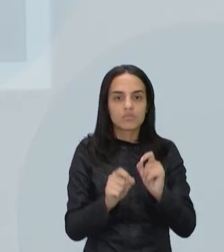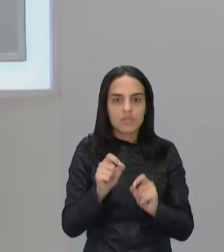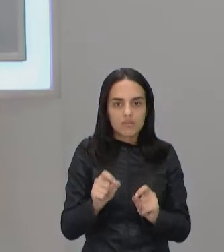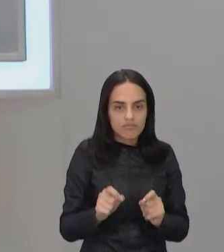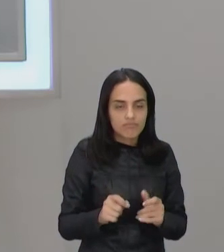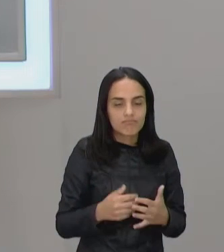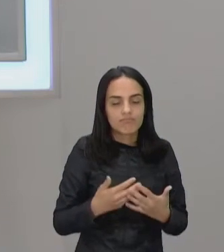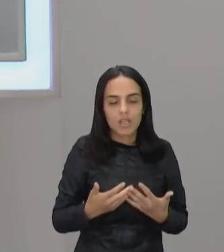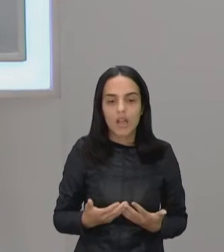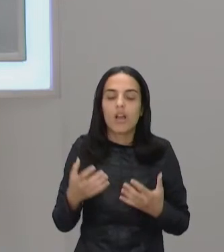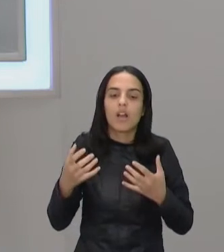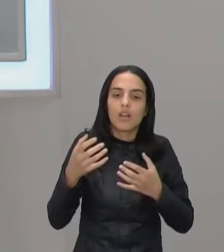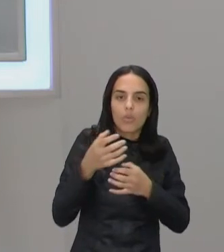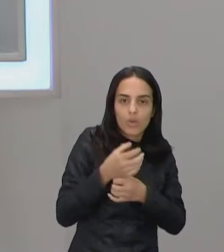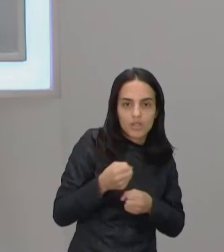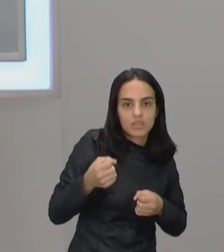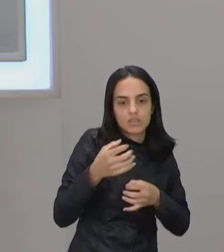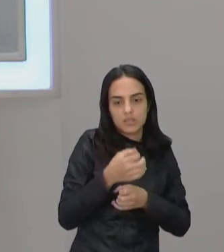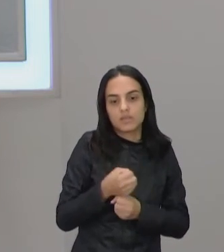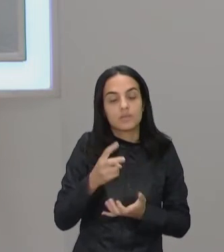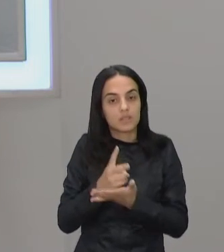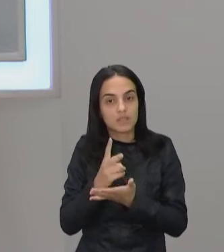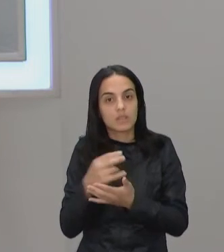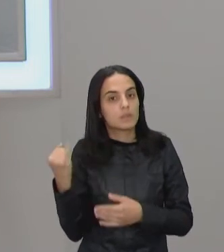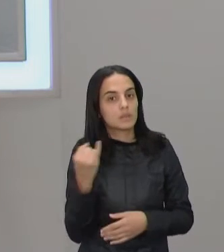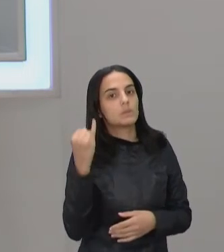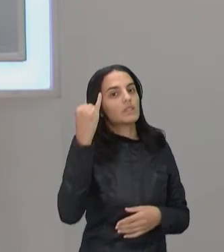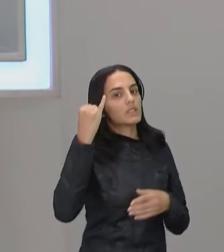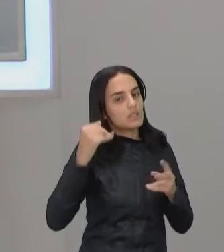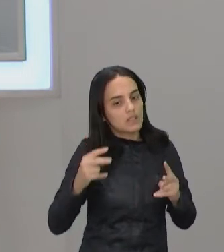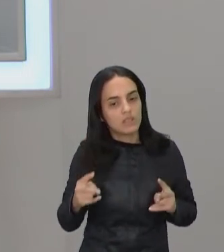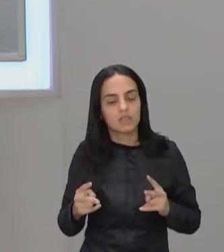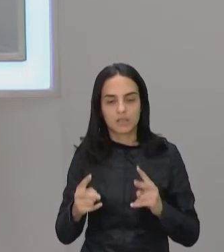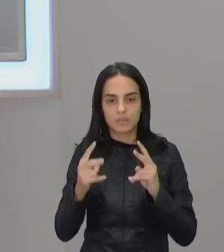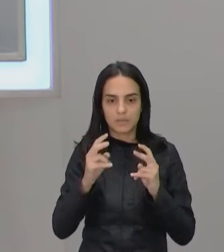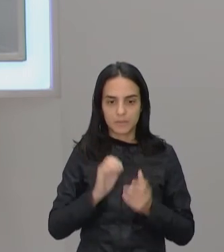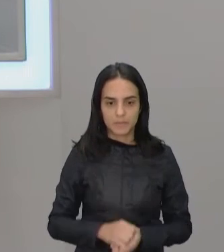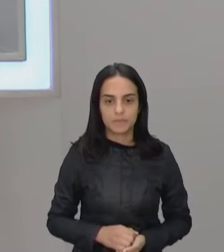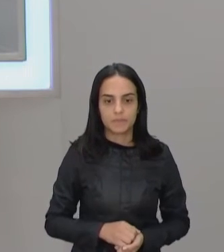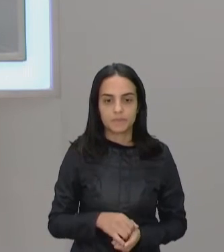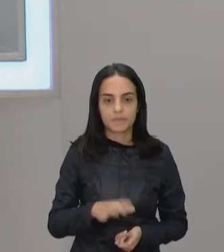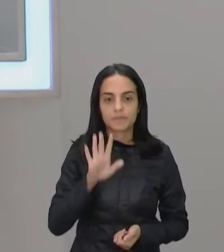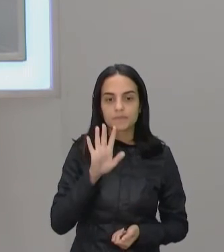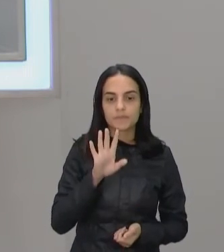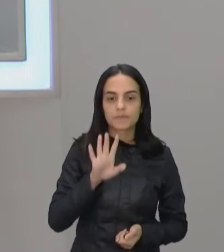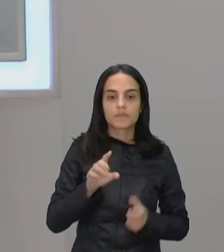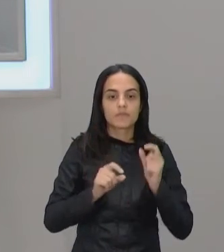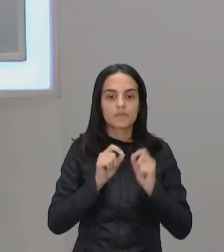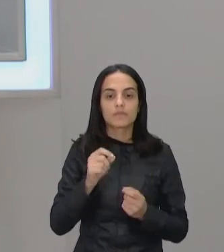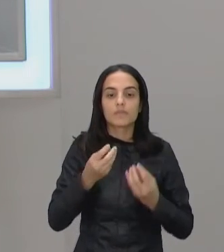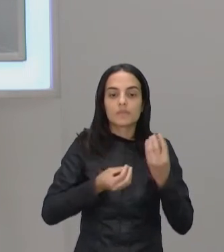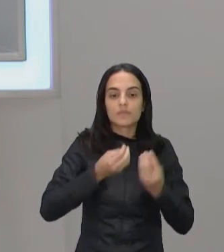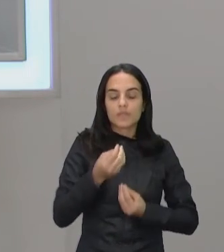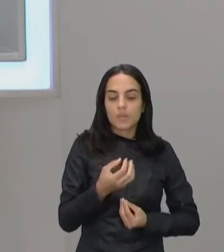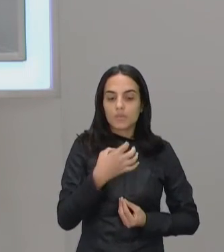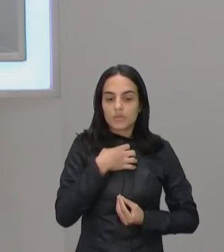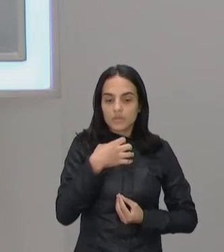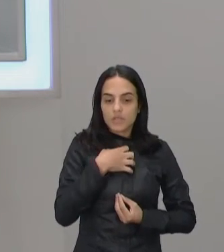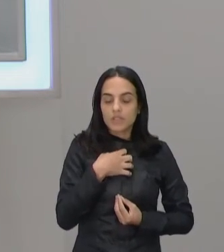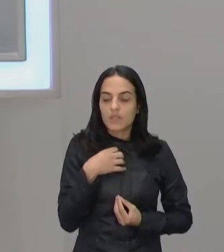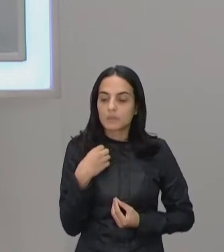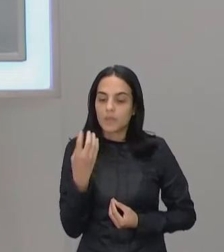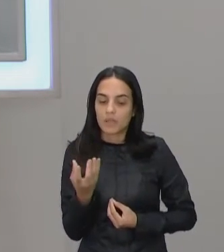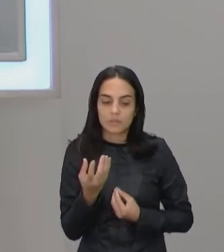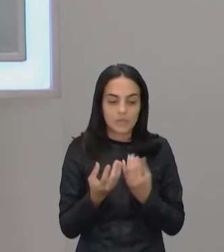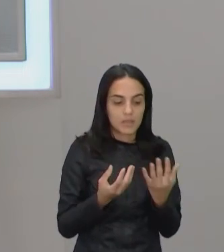de maneira quantitativa, de maneira constante. O que depende é a maneira na qual ele está distribuído,